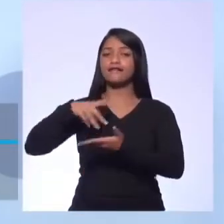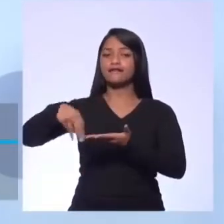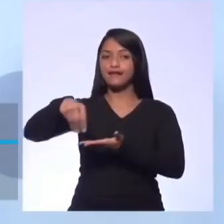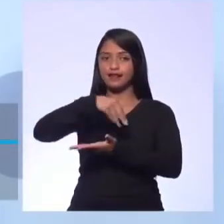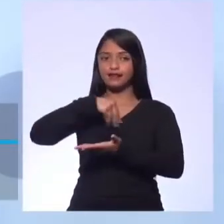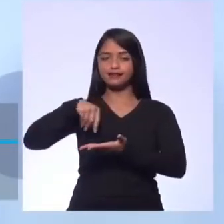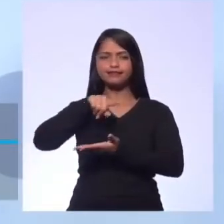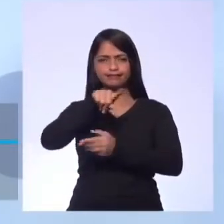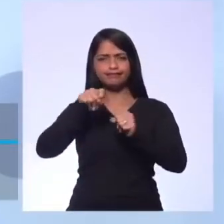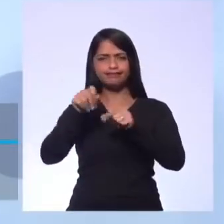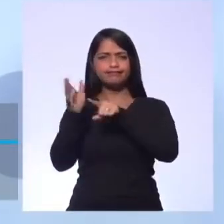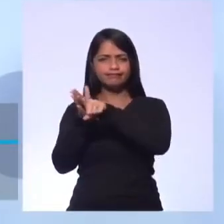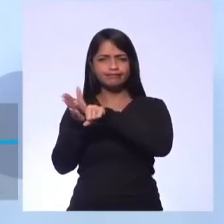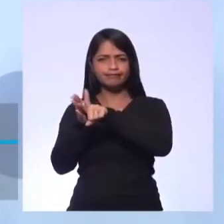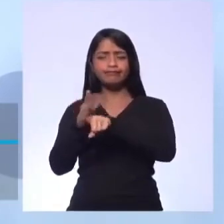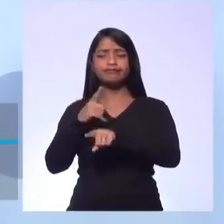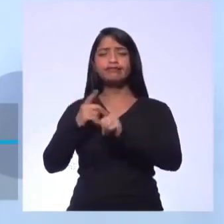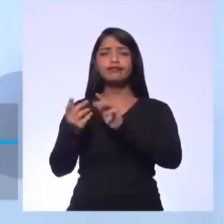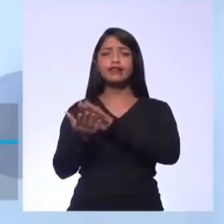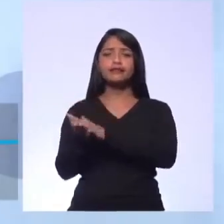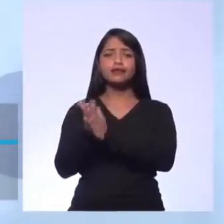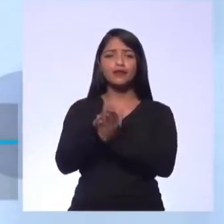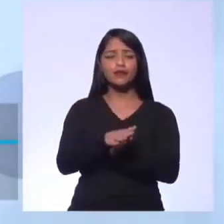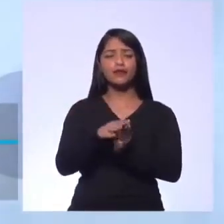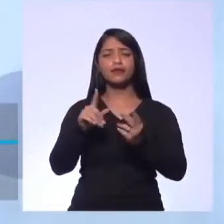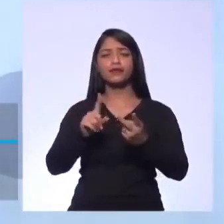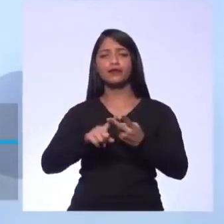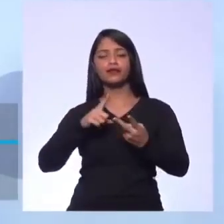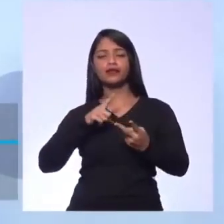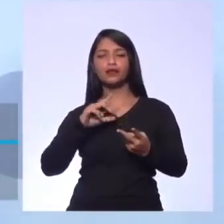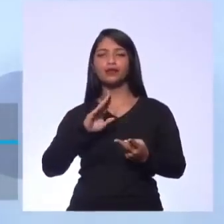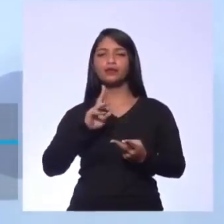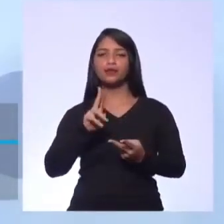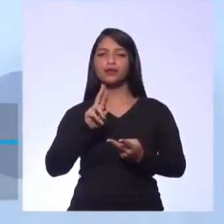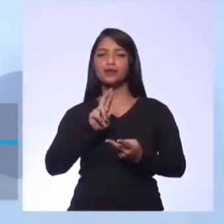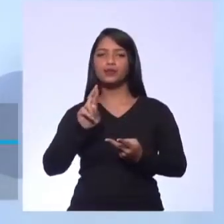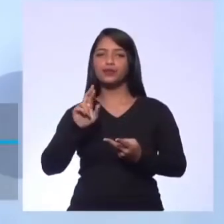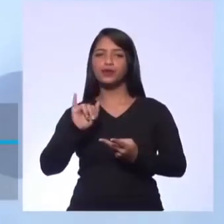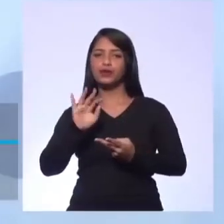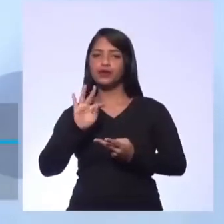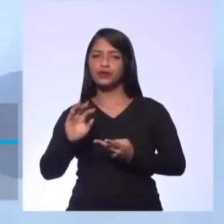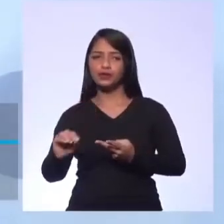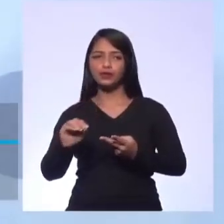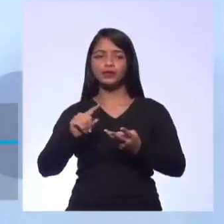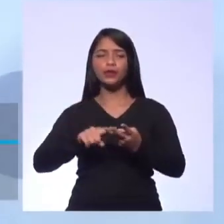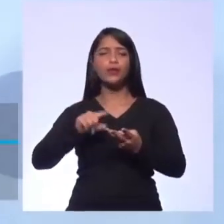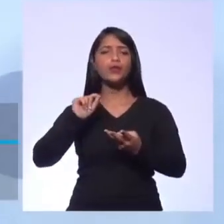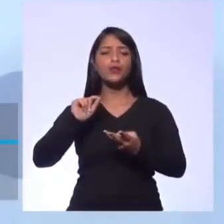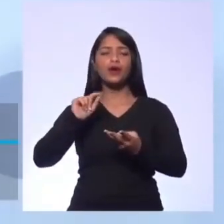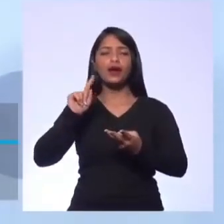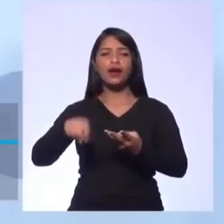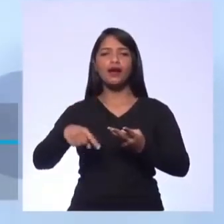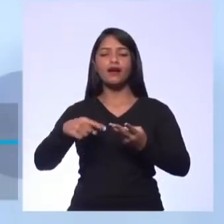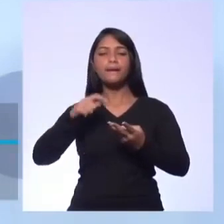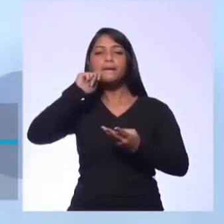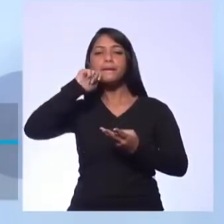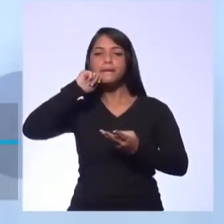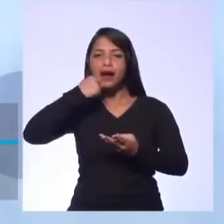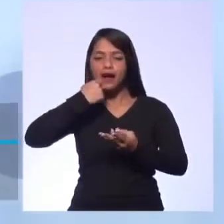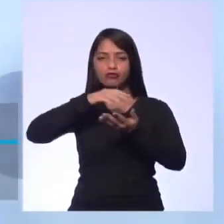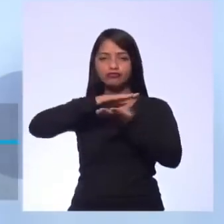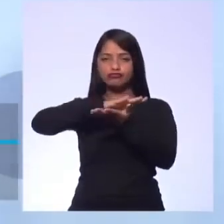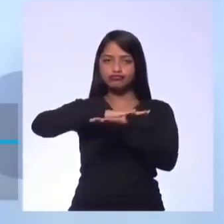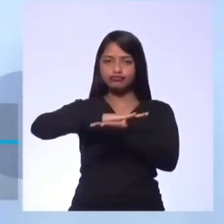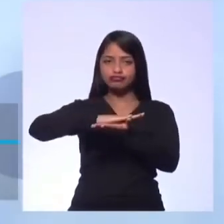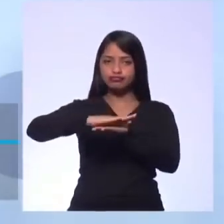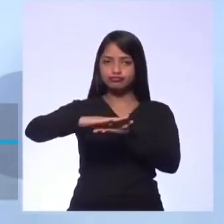pesquisarem, a gente tem tapioca, tem shawarma, tem burrito, é sempre é o flatbread, que é o pão